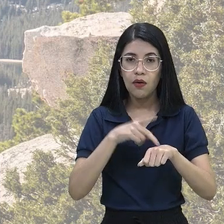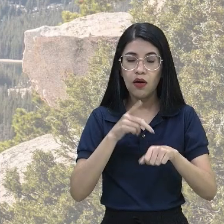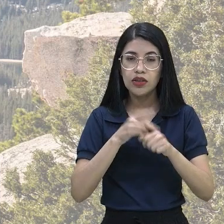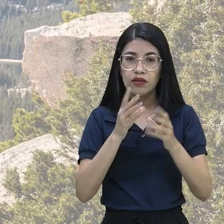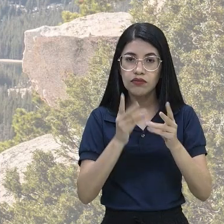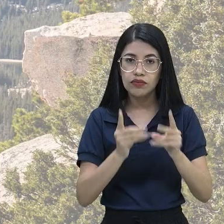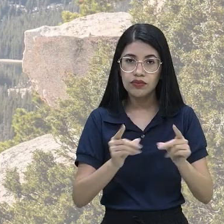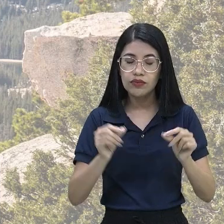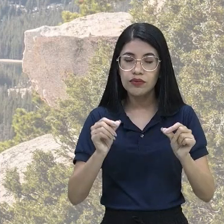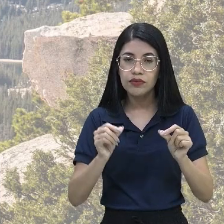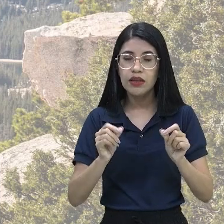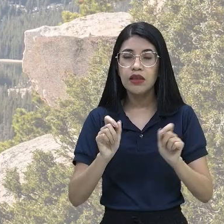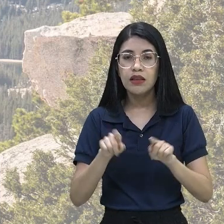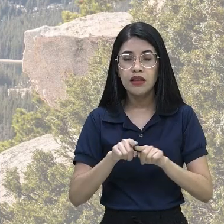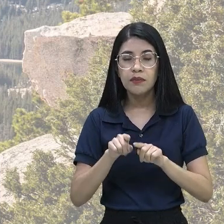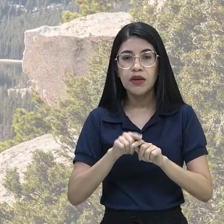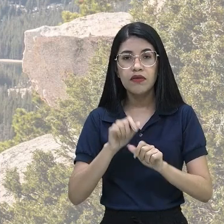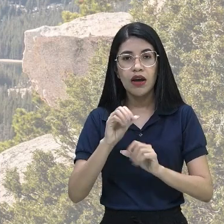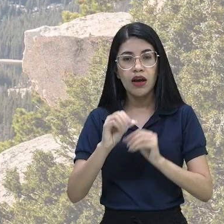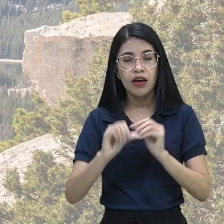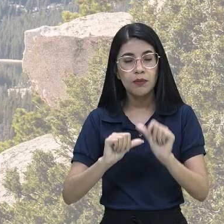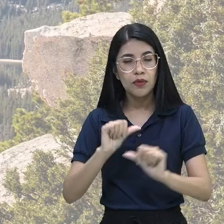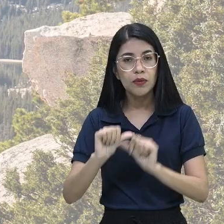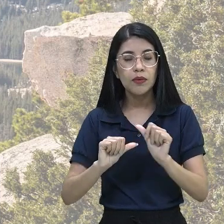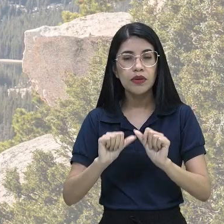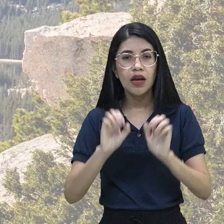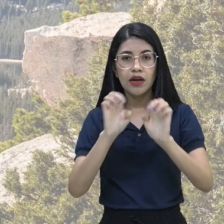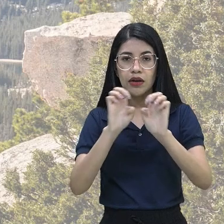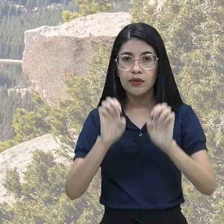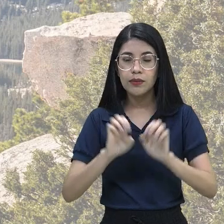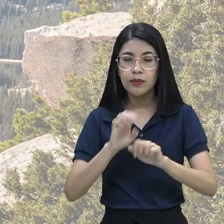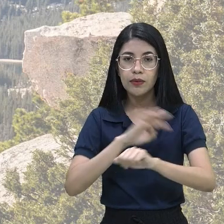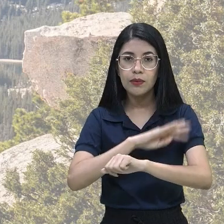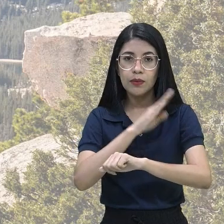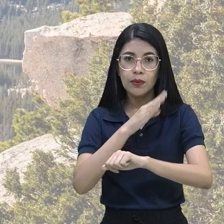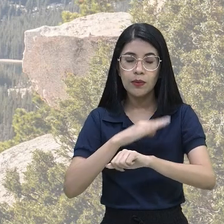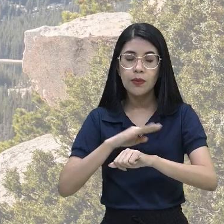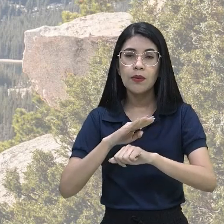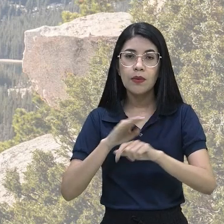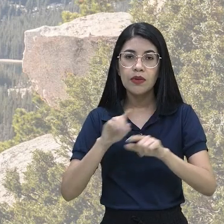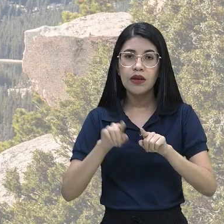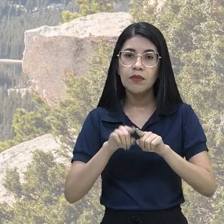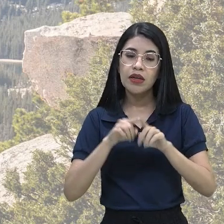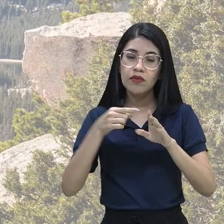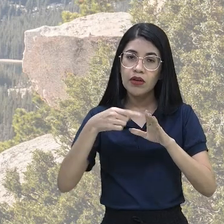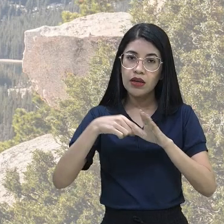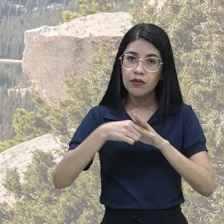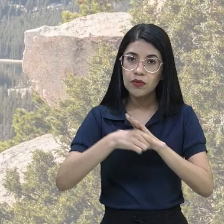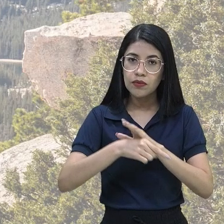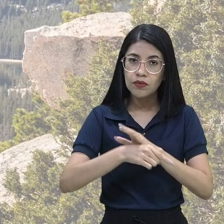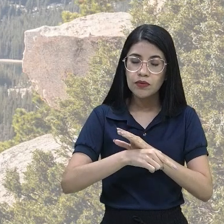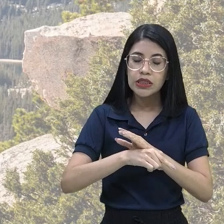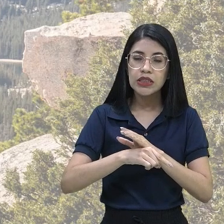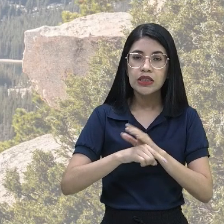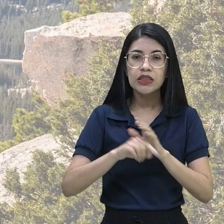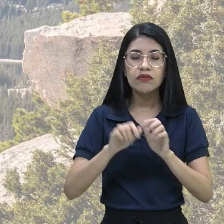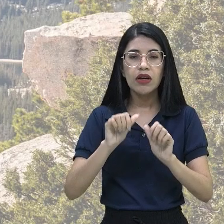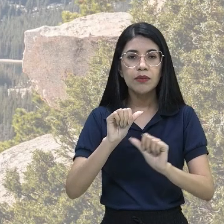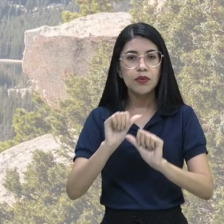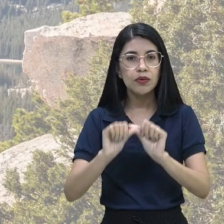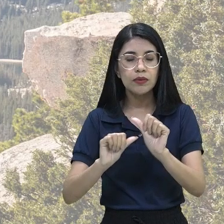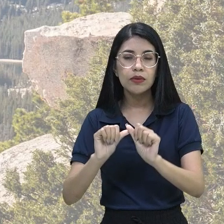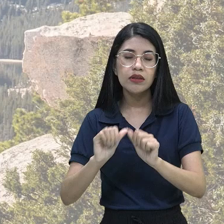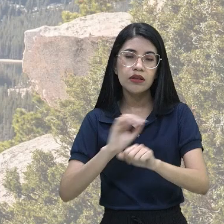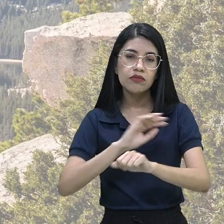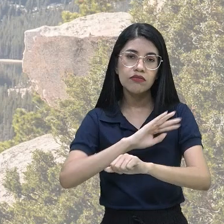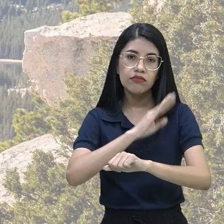também vai modelar o relevo, né? Vai deixar ali um pouco mais largo os vales, aprofundando esses vales e modelando os relevos